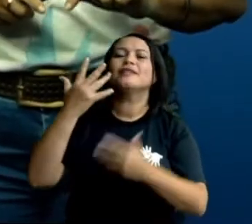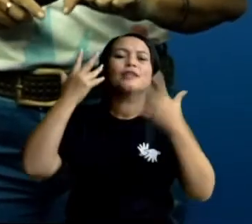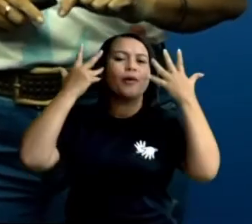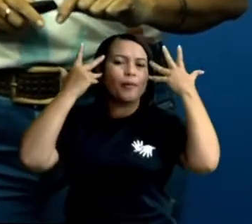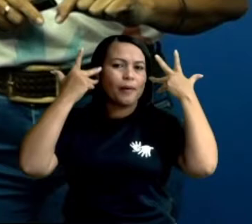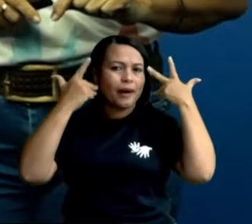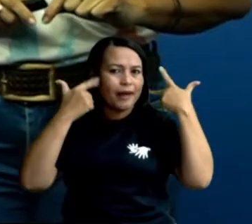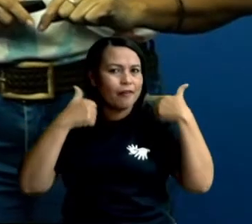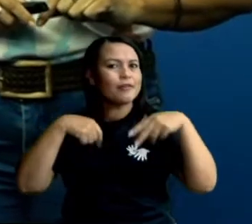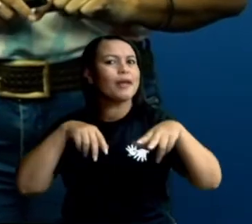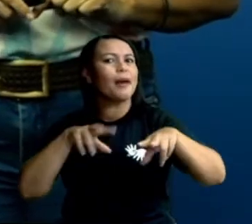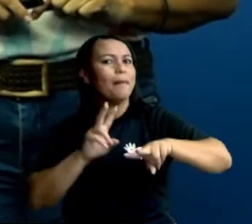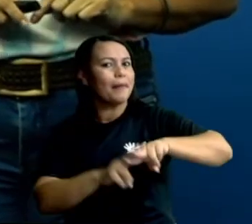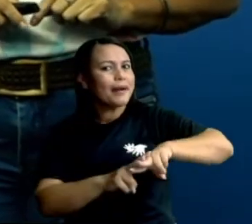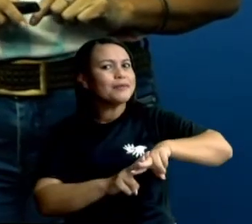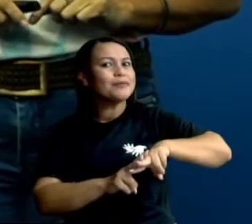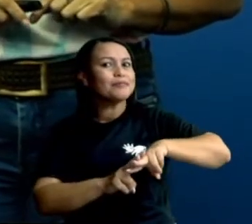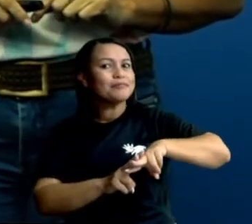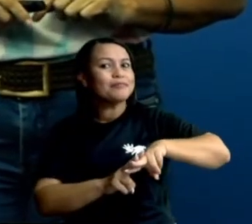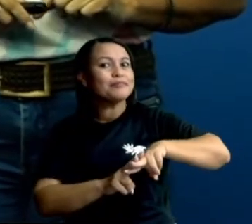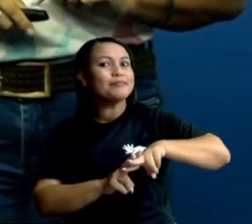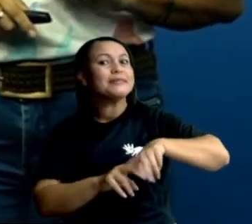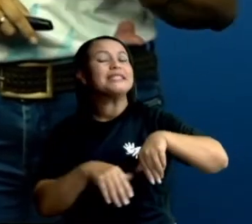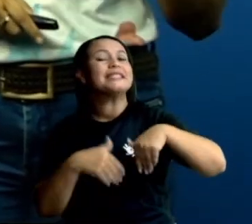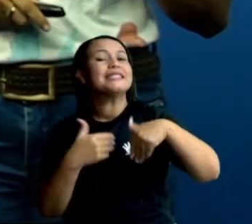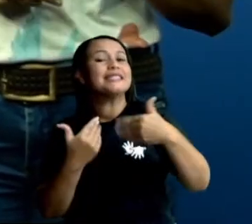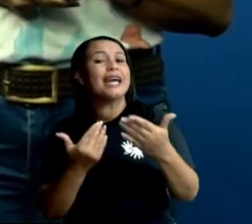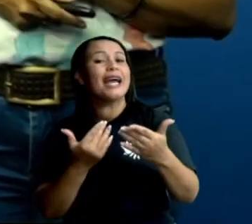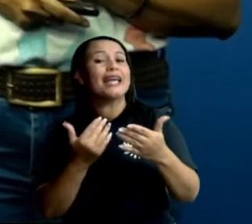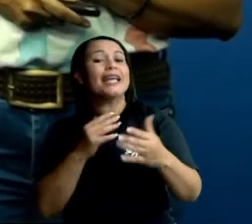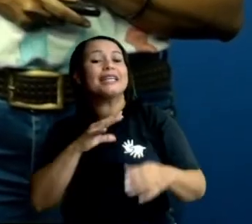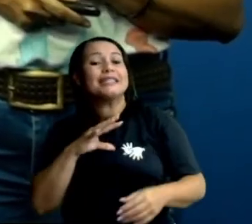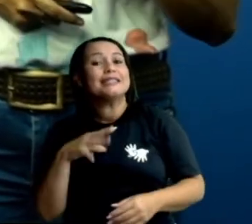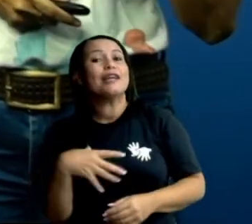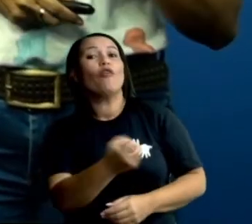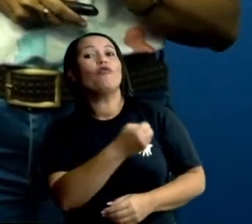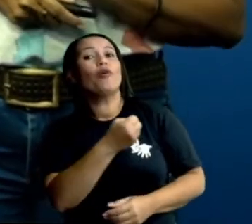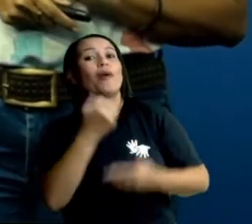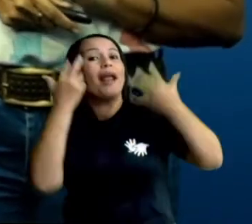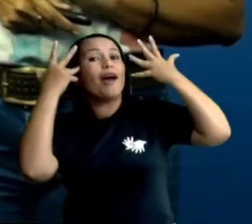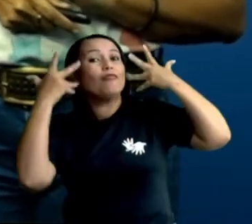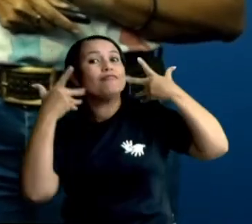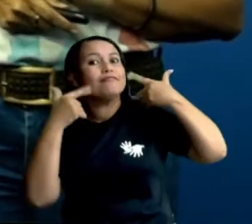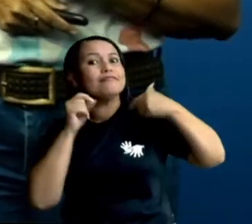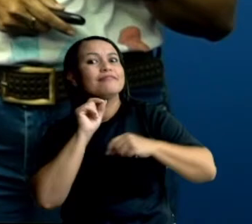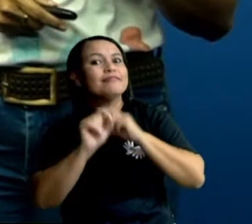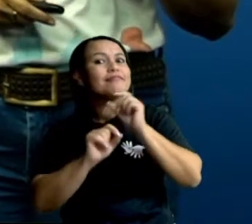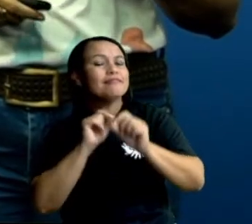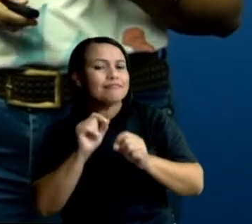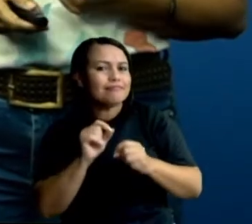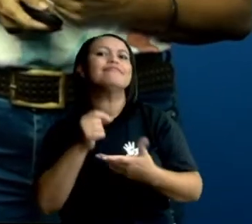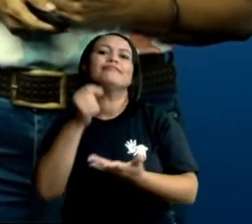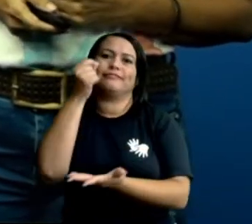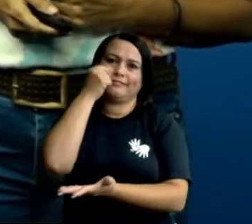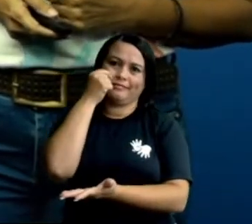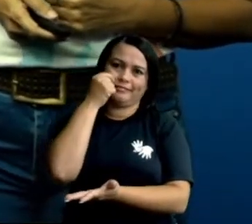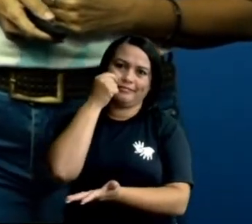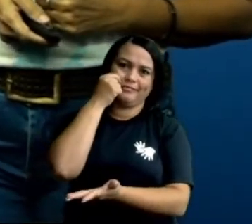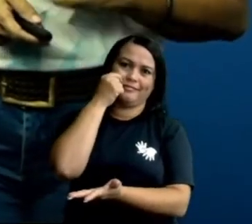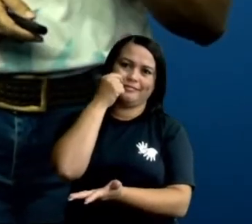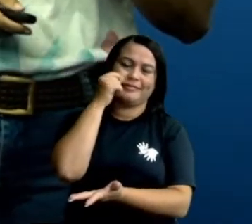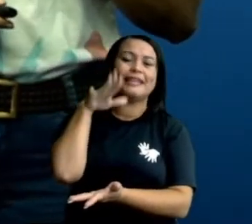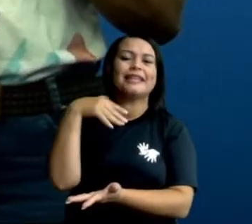caiu na armadilha dos caçadores. E aí, quem salvou o ratinho? Quem salvou o leão? O